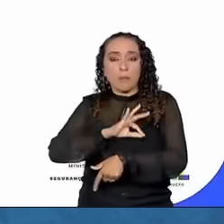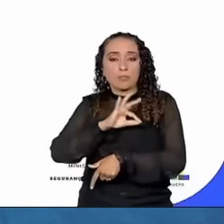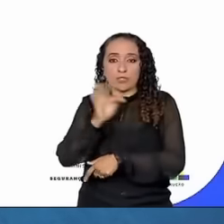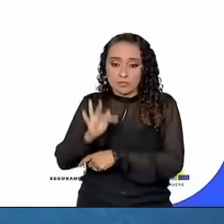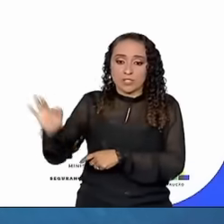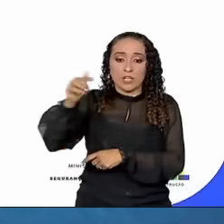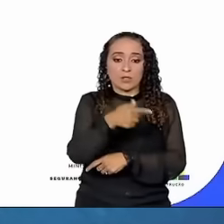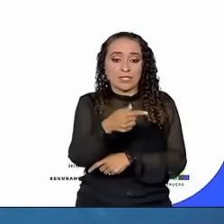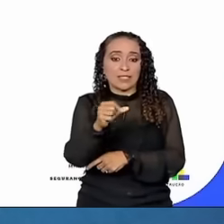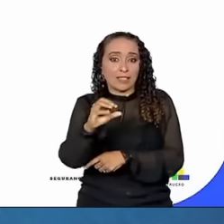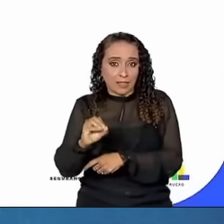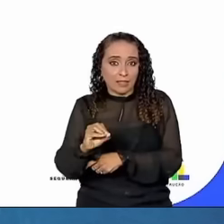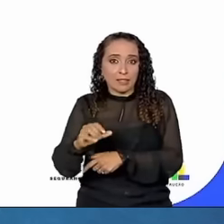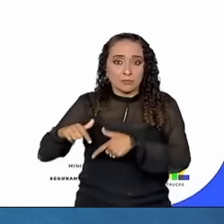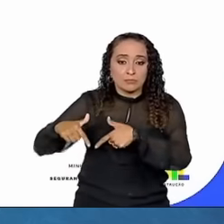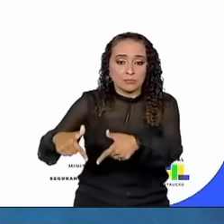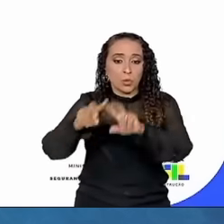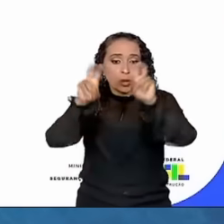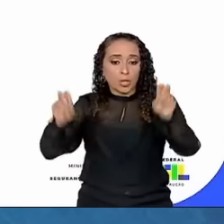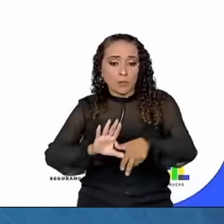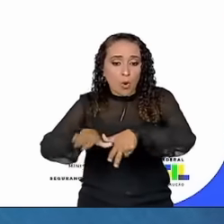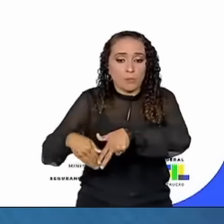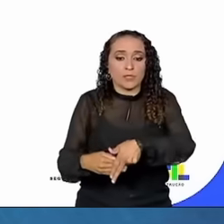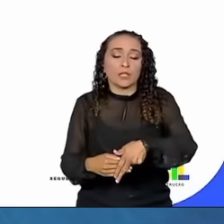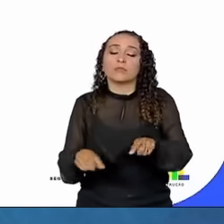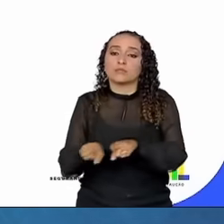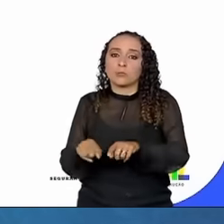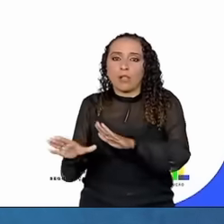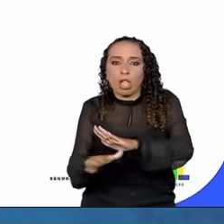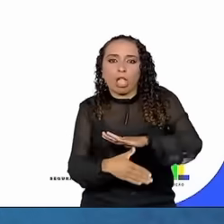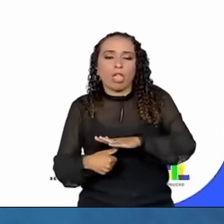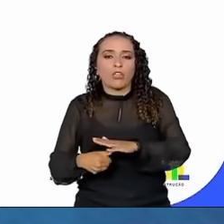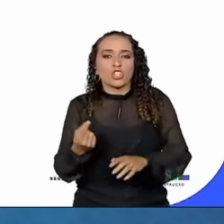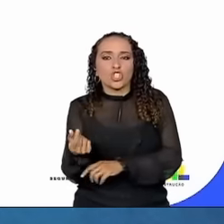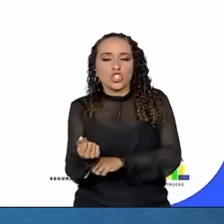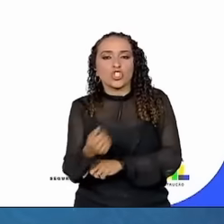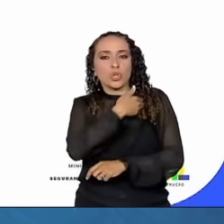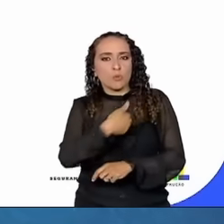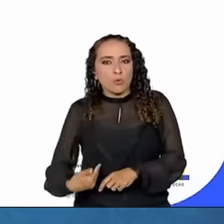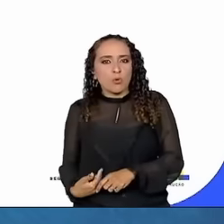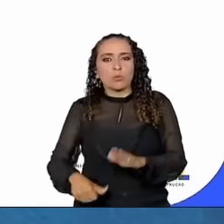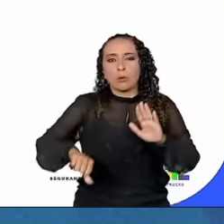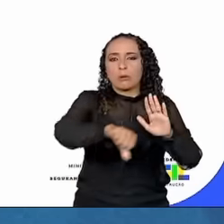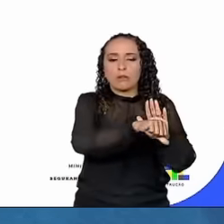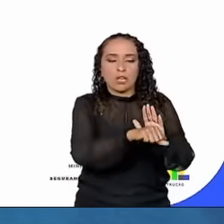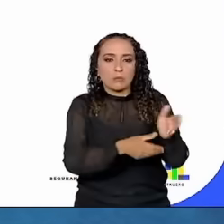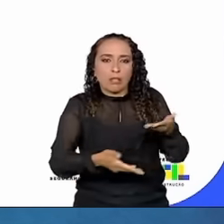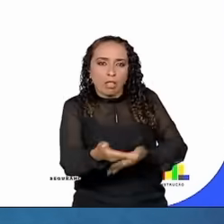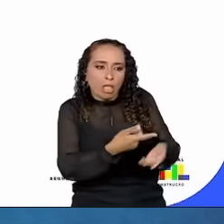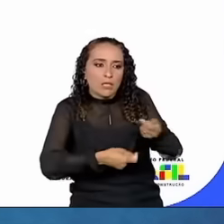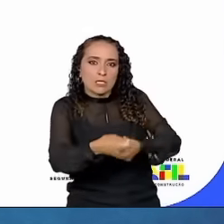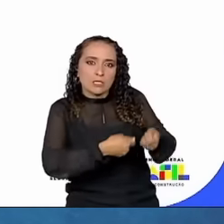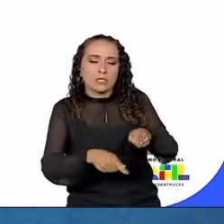227 operações relativas ao tema corrupção, desvio de dinheiro público, crimes envolvendo sistema